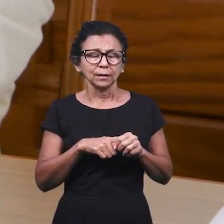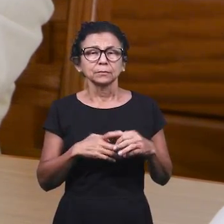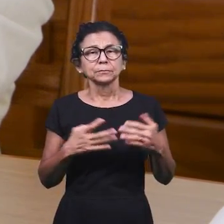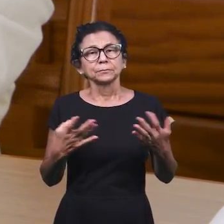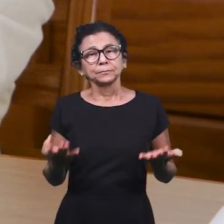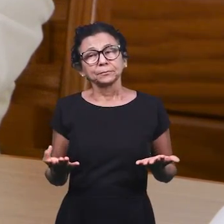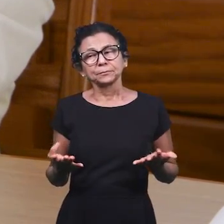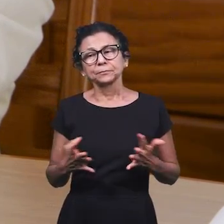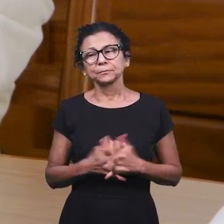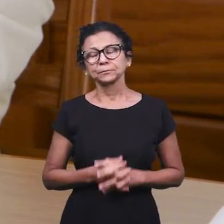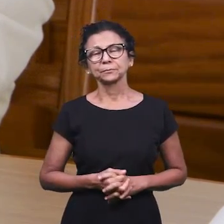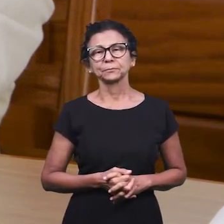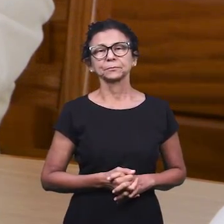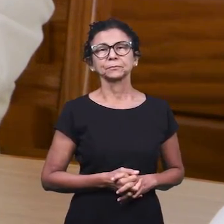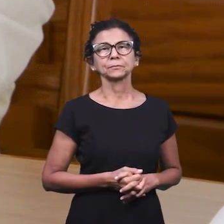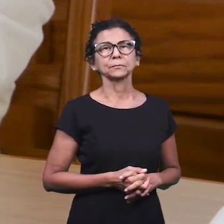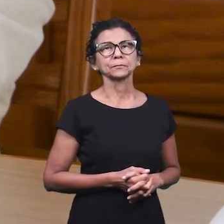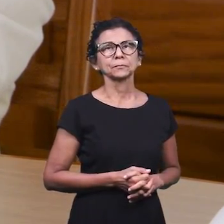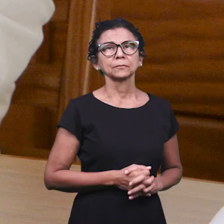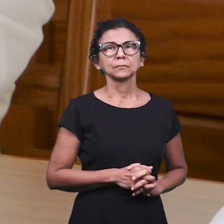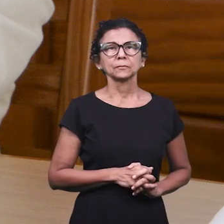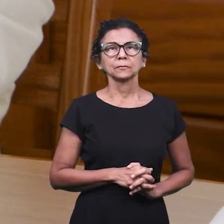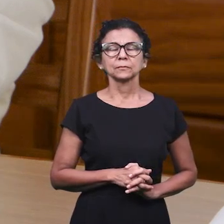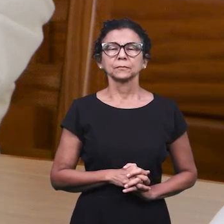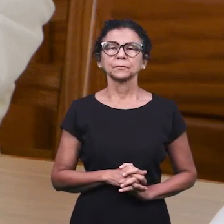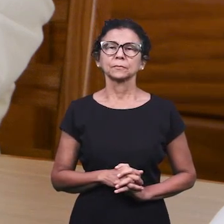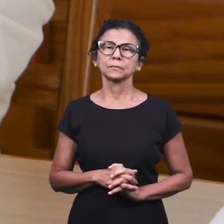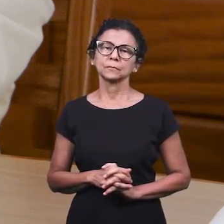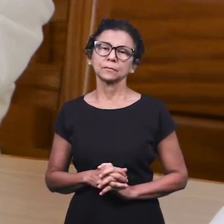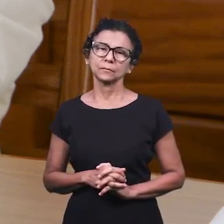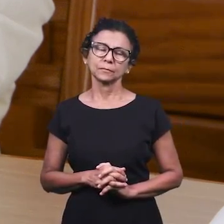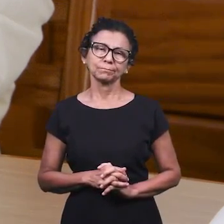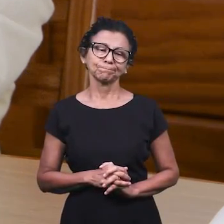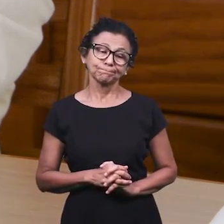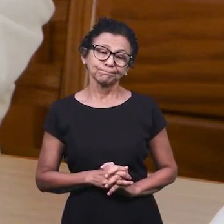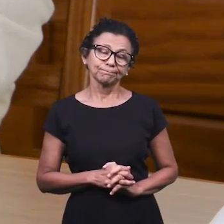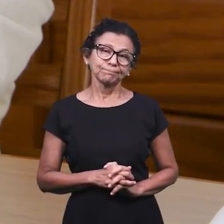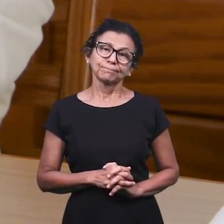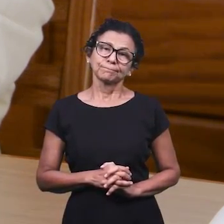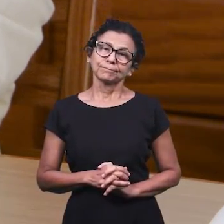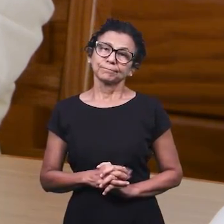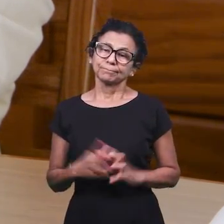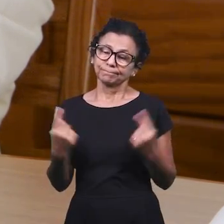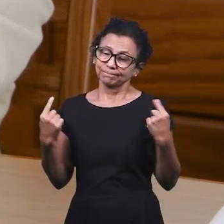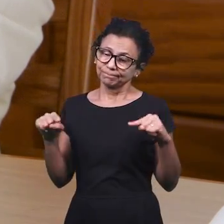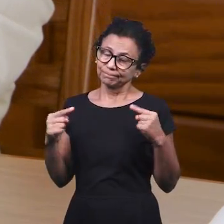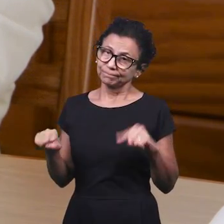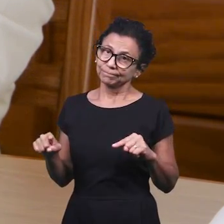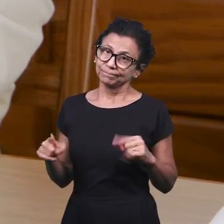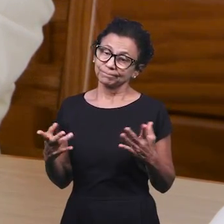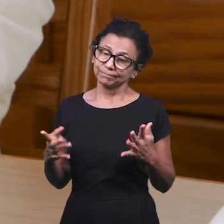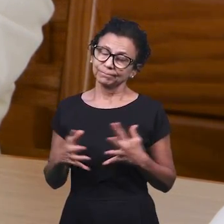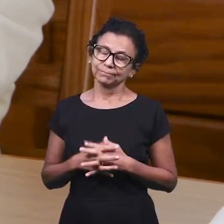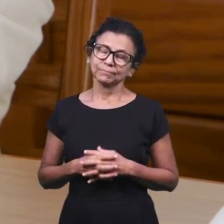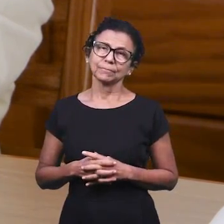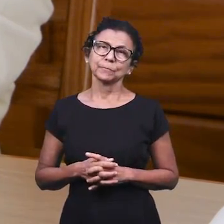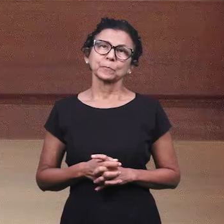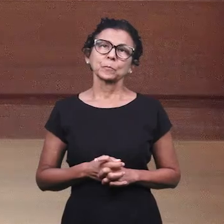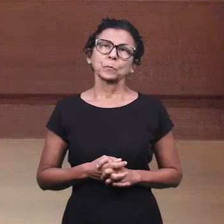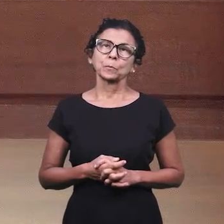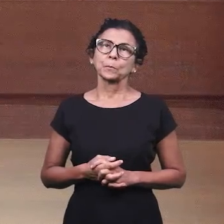da escola. Depois ele foi lá voltar com o filho, porque a outra escola não aceitou o filho. Ele voltou com o filho dele lá para ver se aceitava o filho de volta,